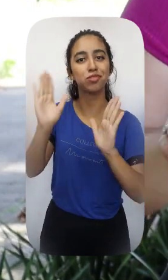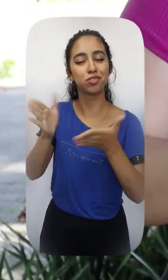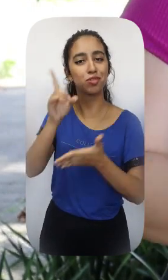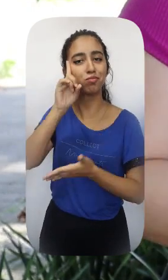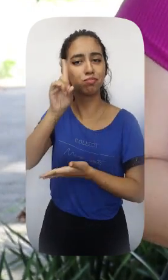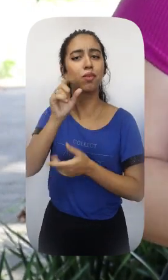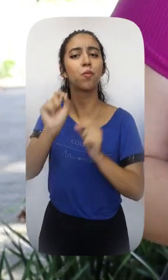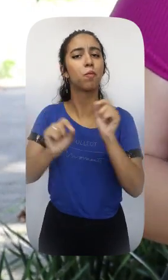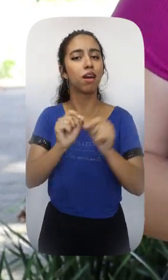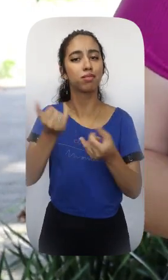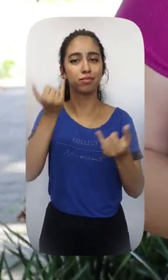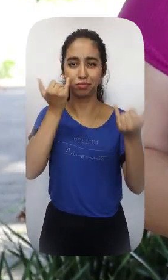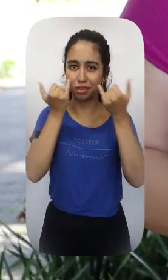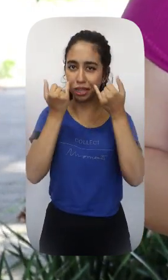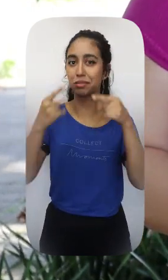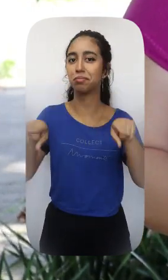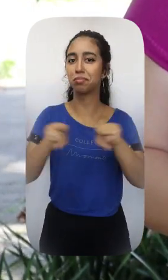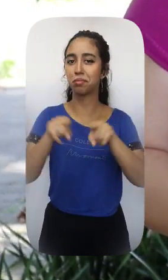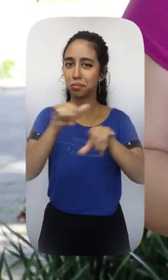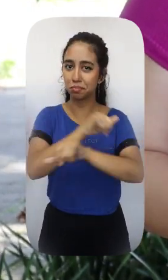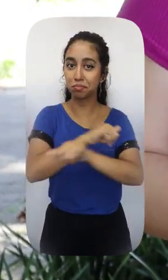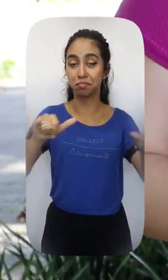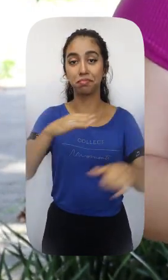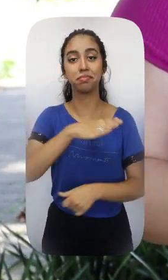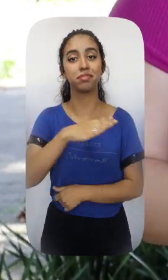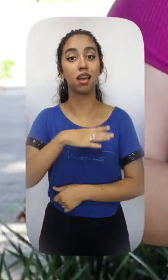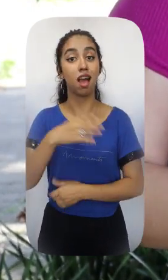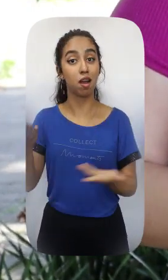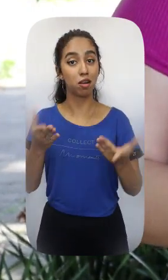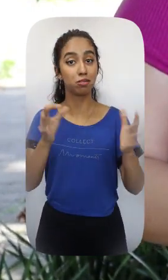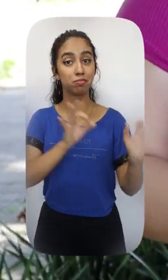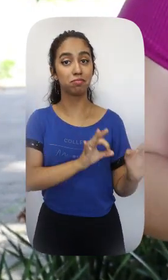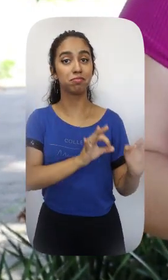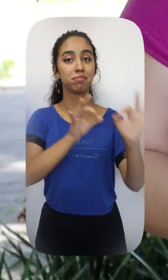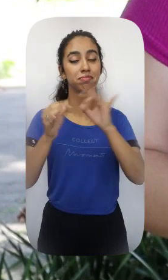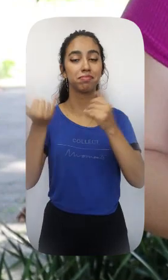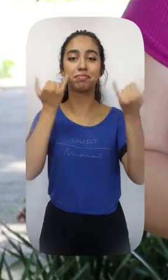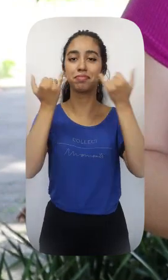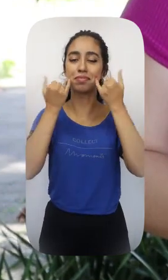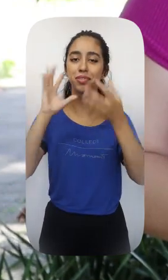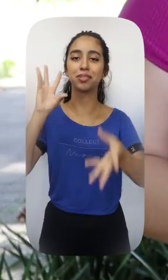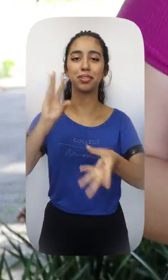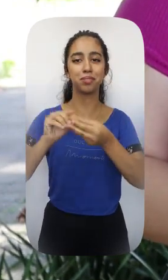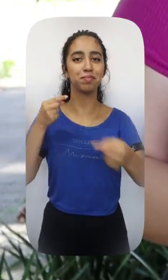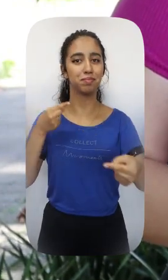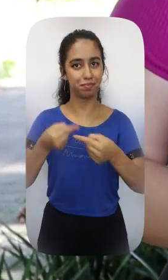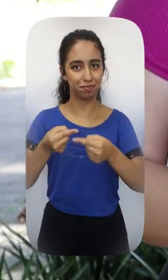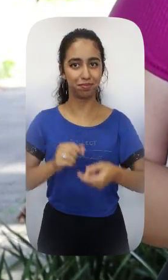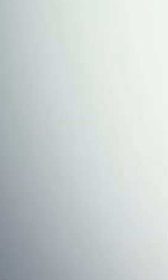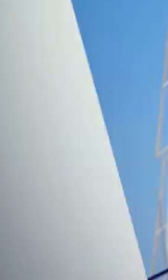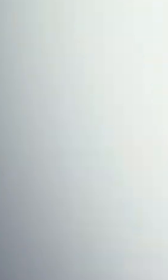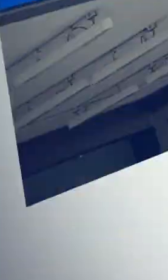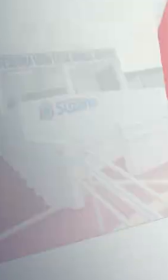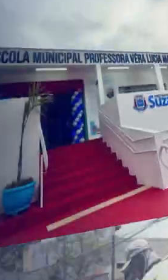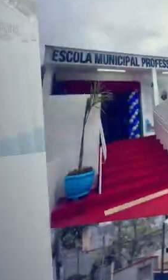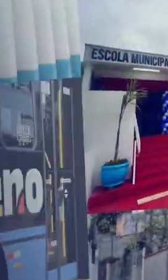sexta-feira chegou e com ela muita novidade pra cidade você confere as notícias agora no resumo